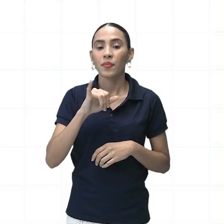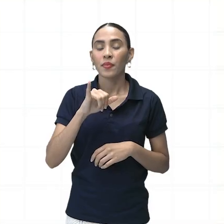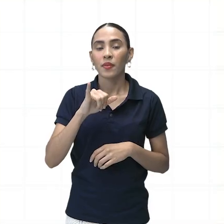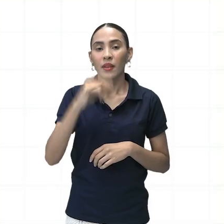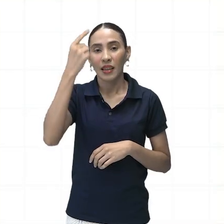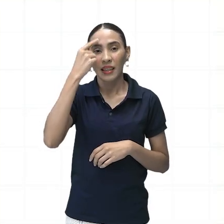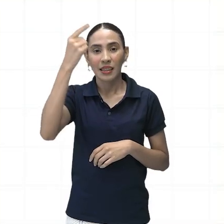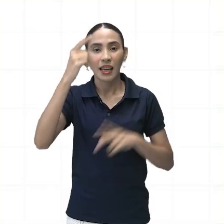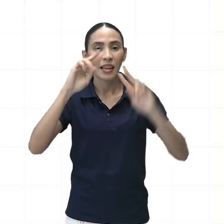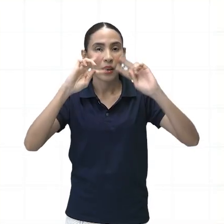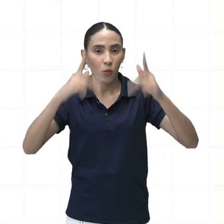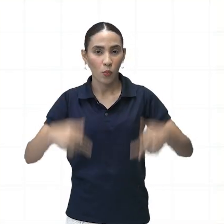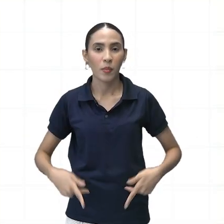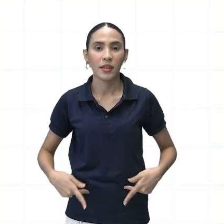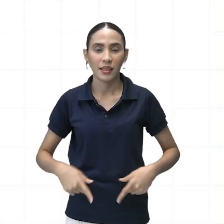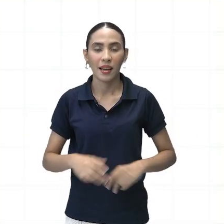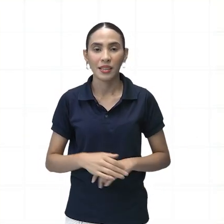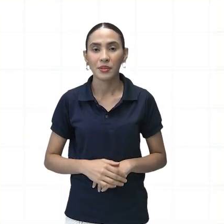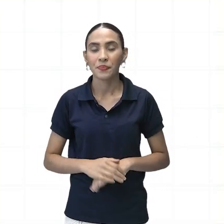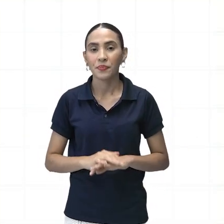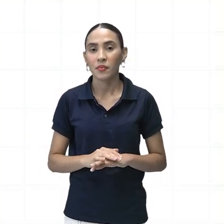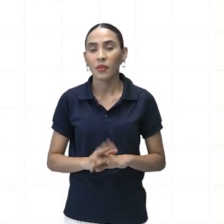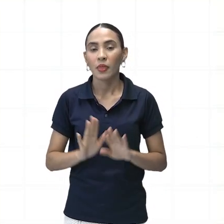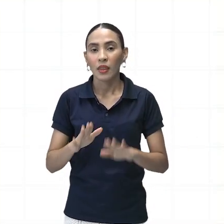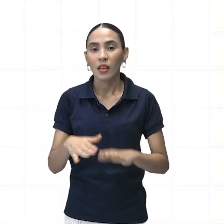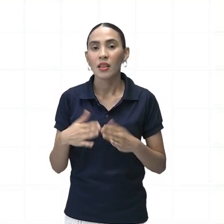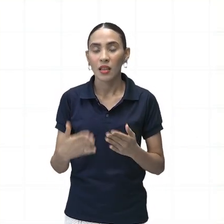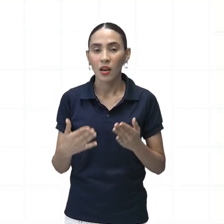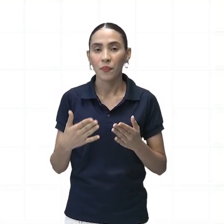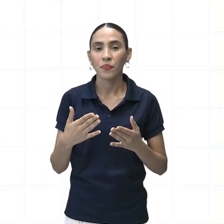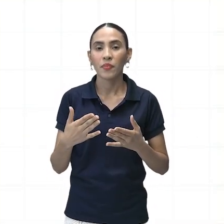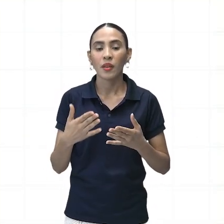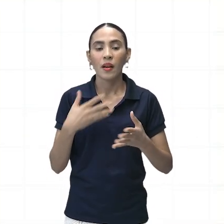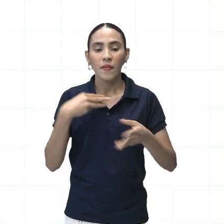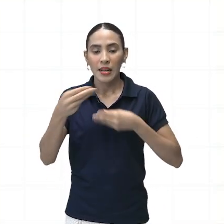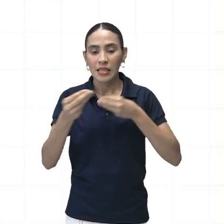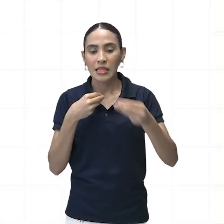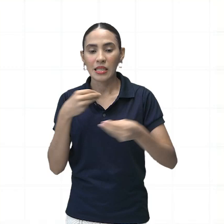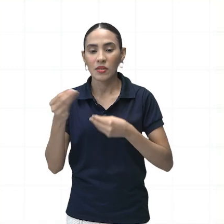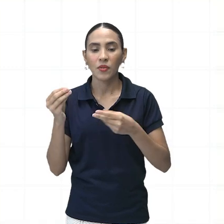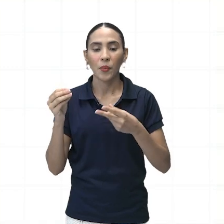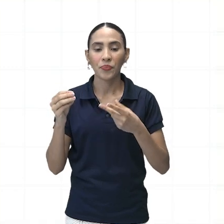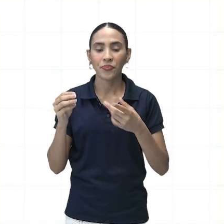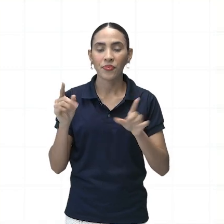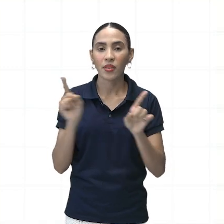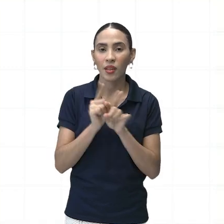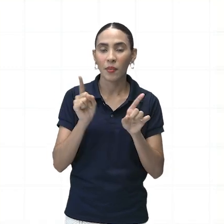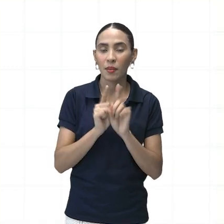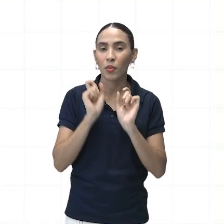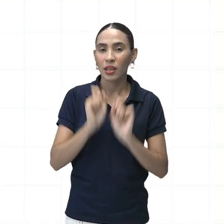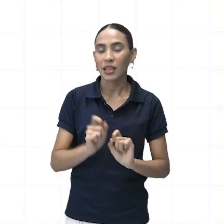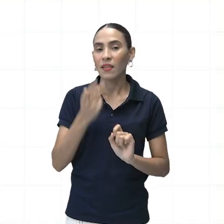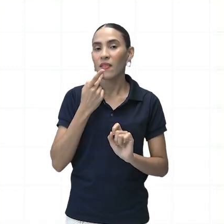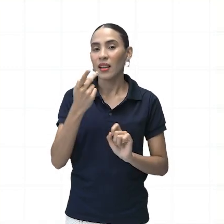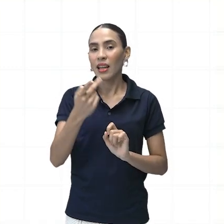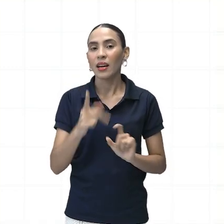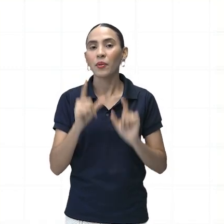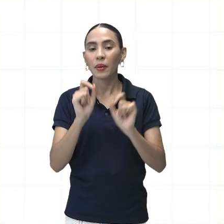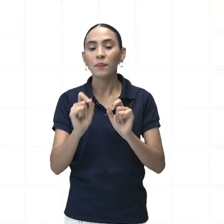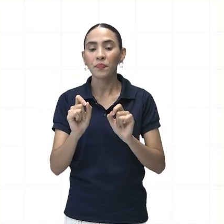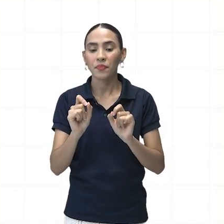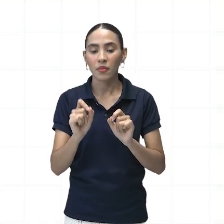de humanidade. A humanidade com a sua sensibilidade, a humanidade, eu poderia dizer assim, é